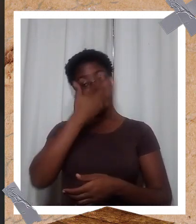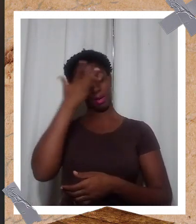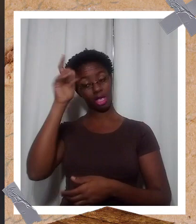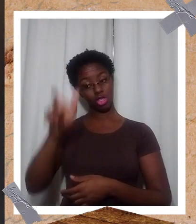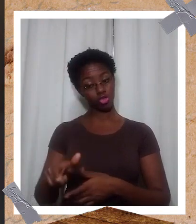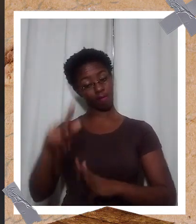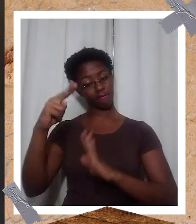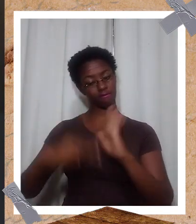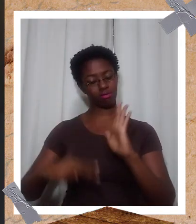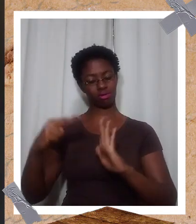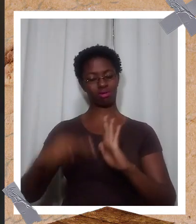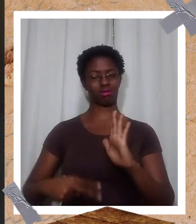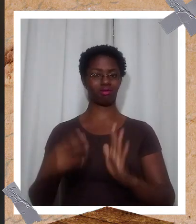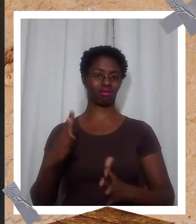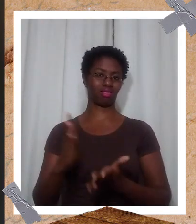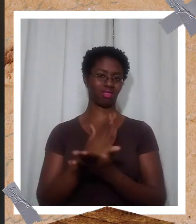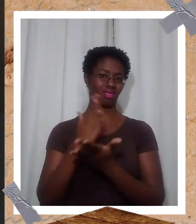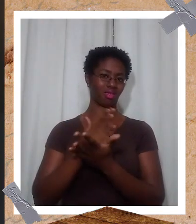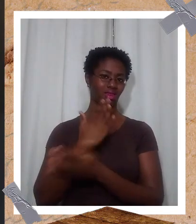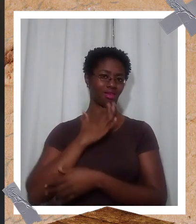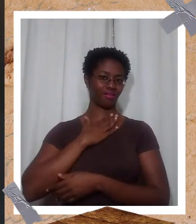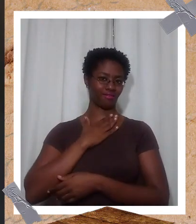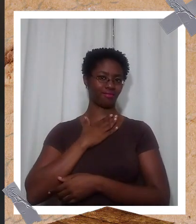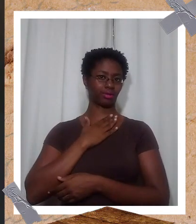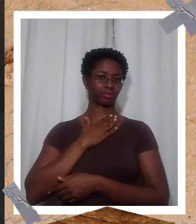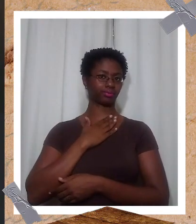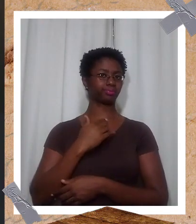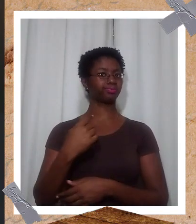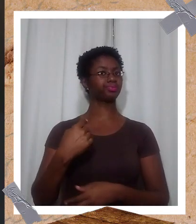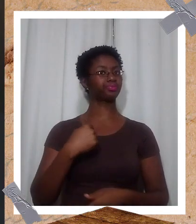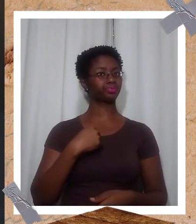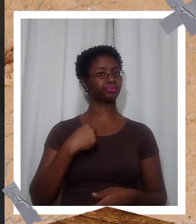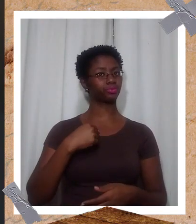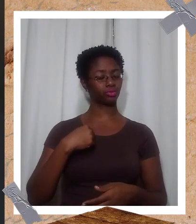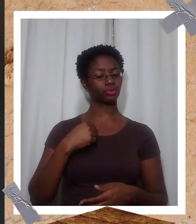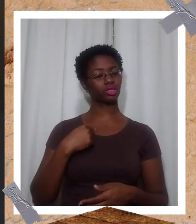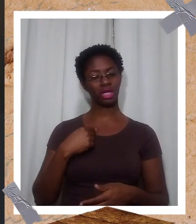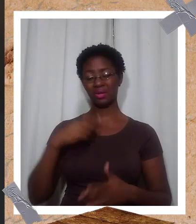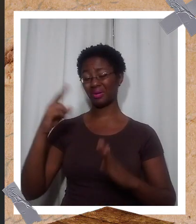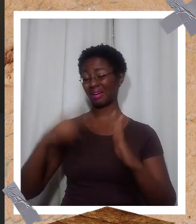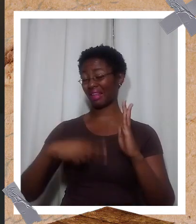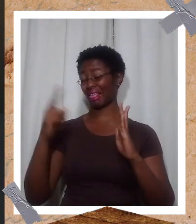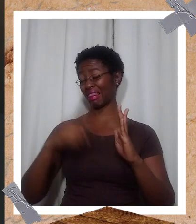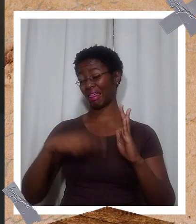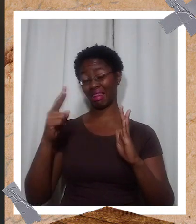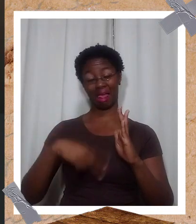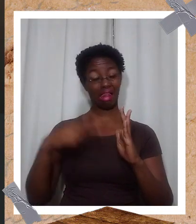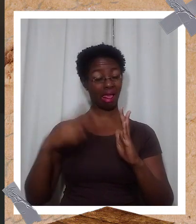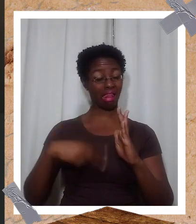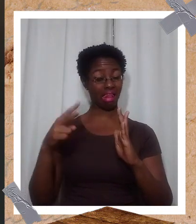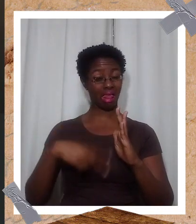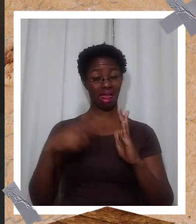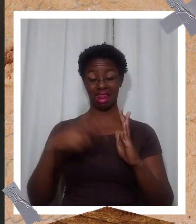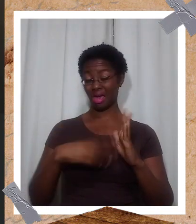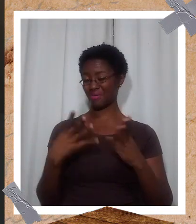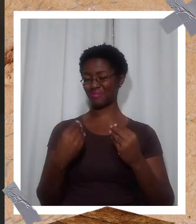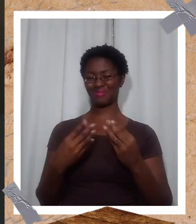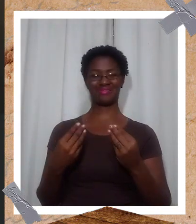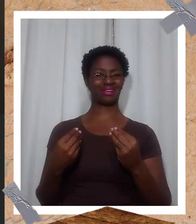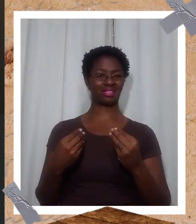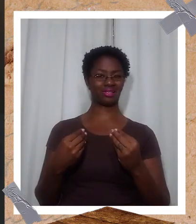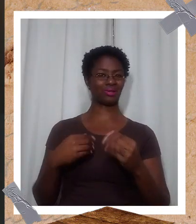né? Eu fui e sou um grande leitor ainda, né? Todo esse meu sonho, toda